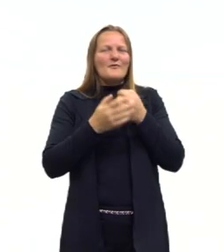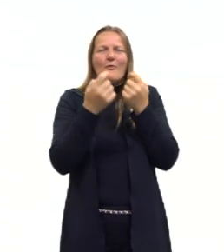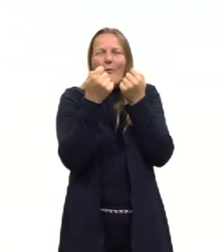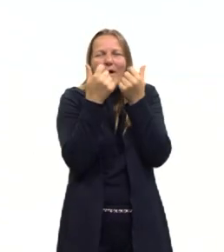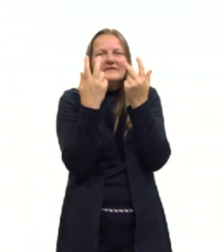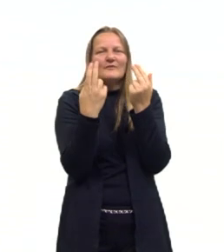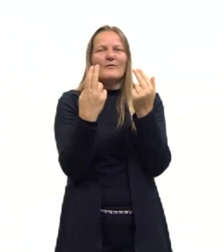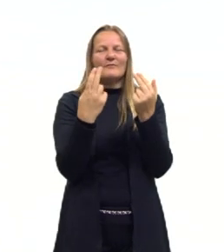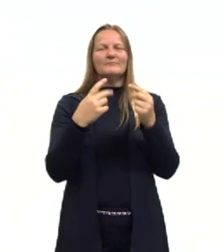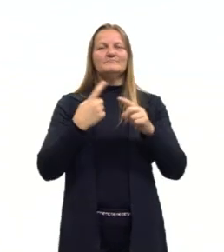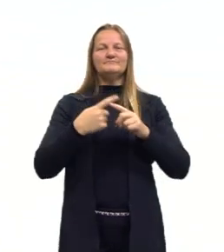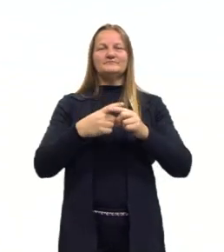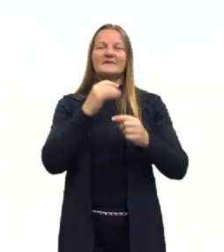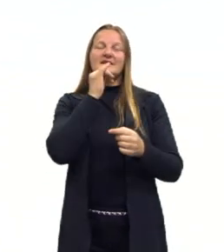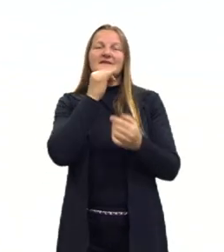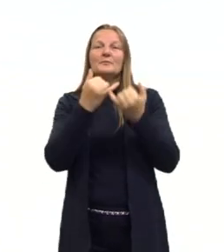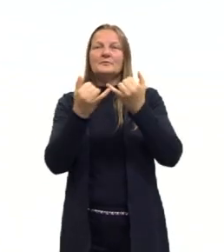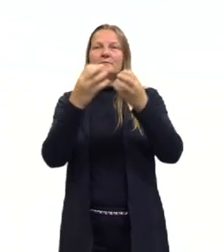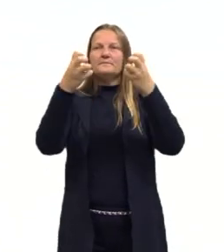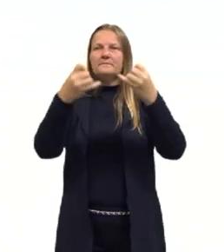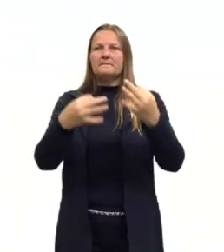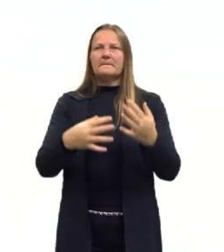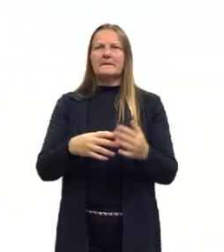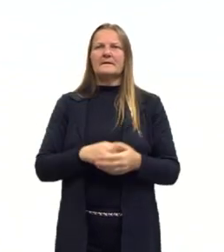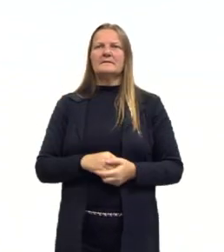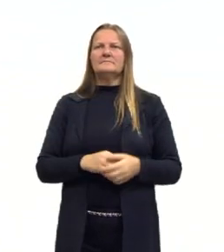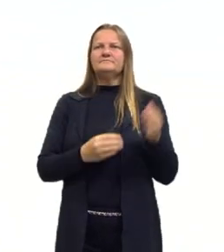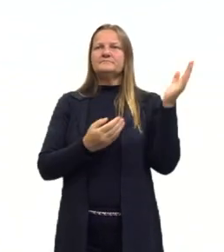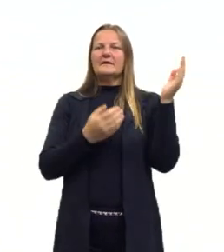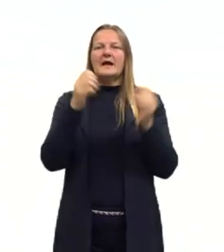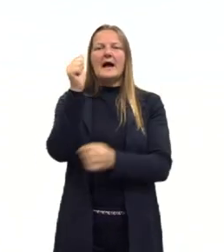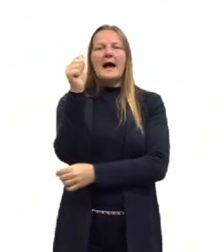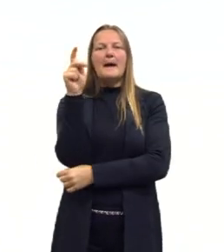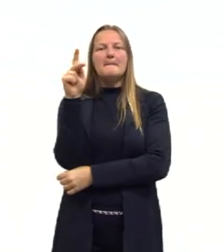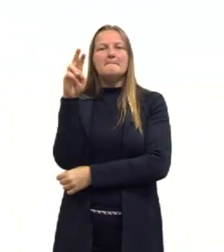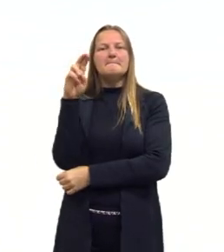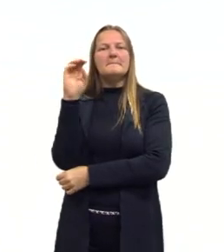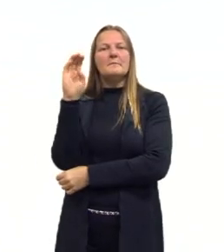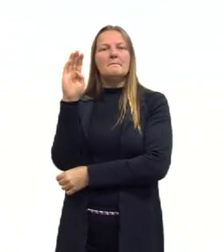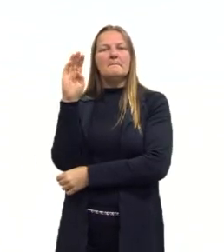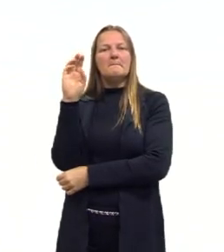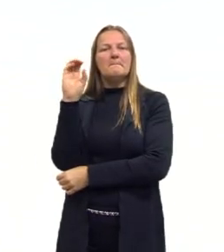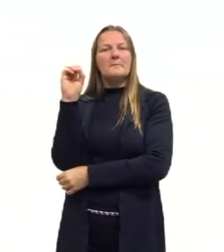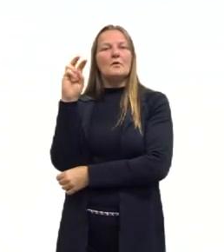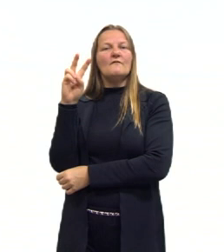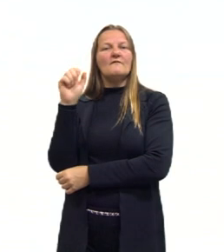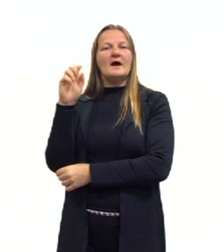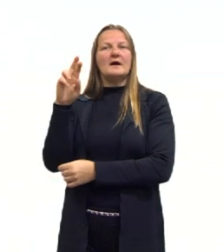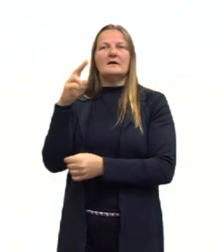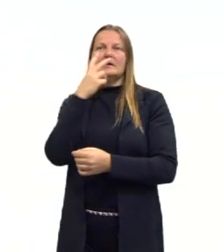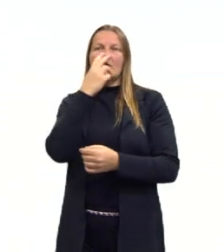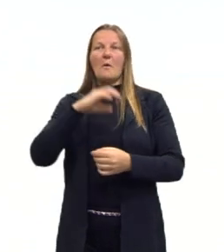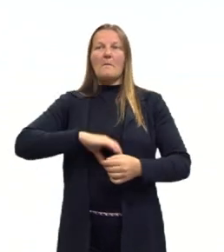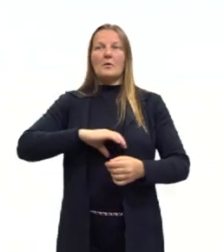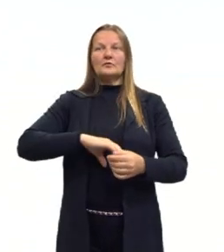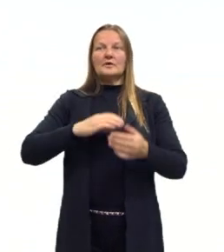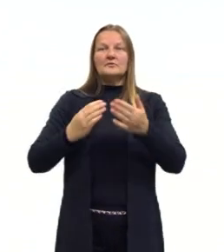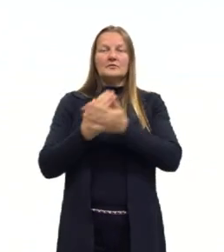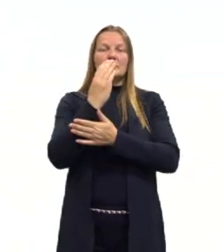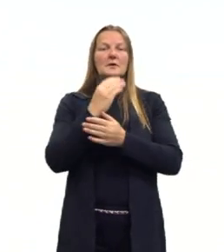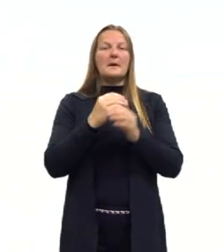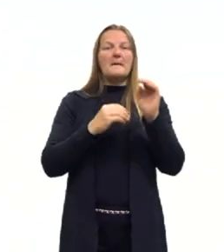né Por exemplo a Prolar bom né aprovar em português